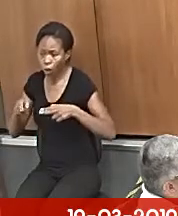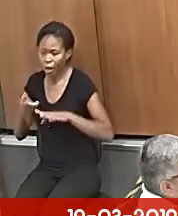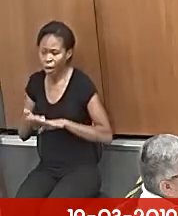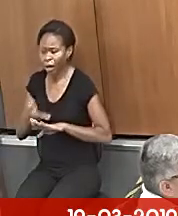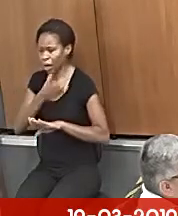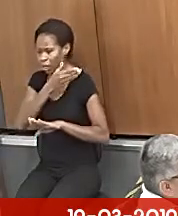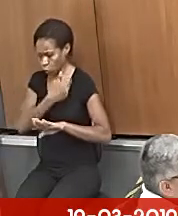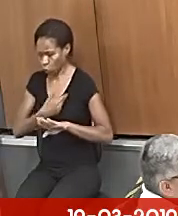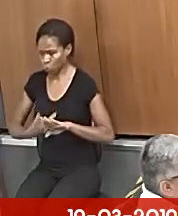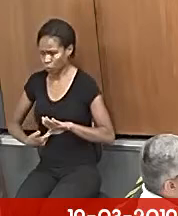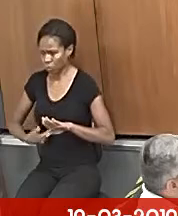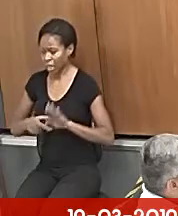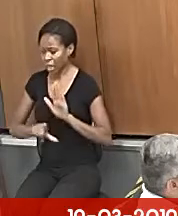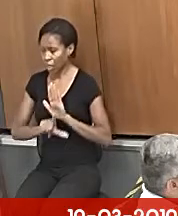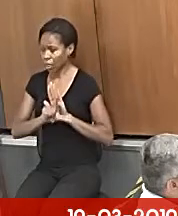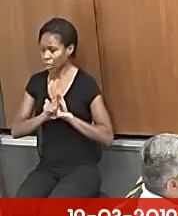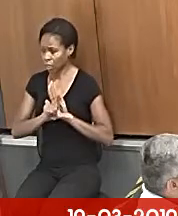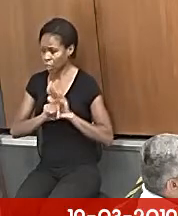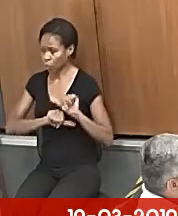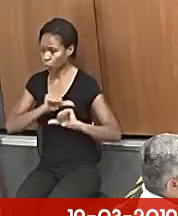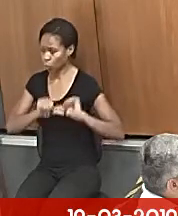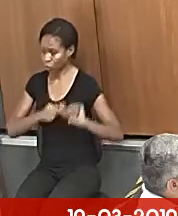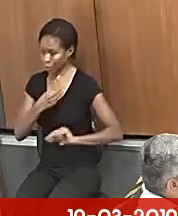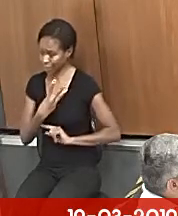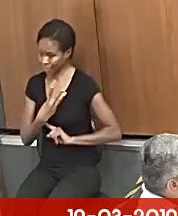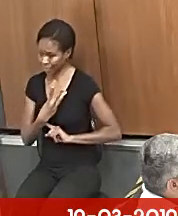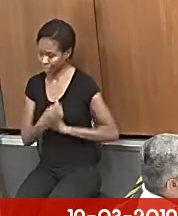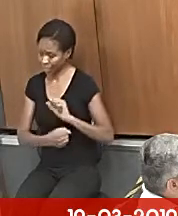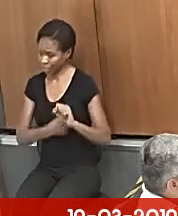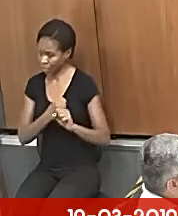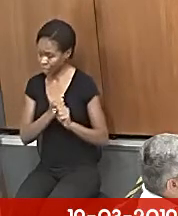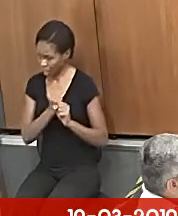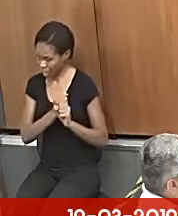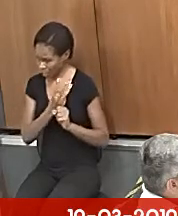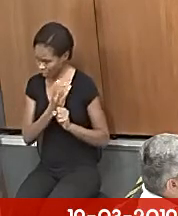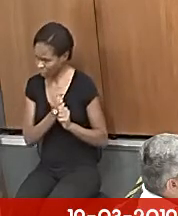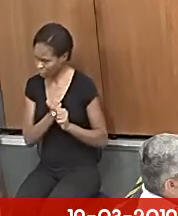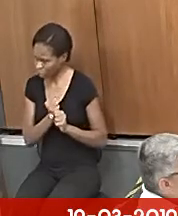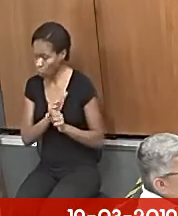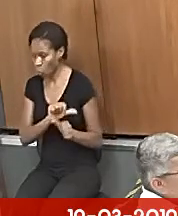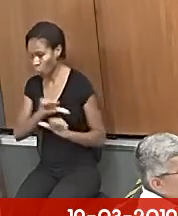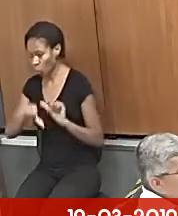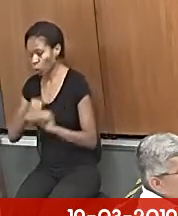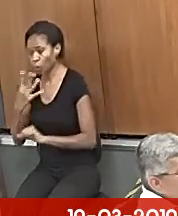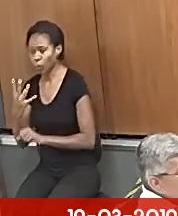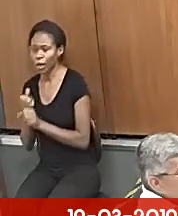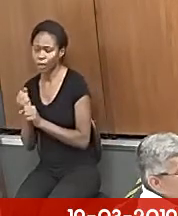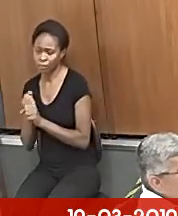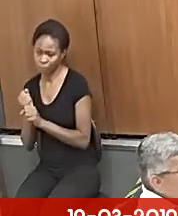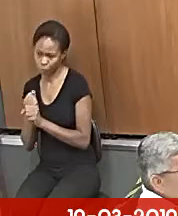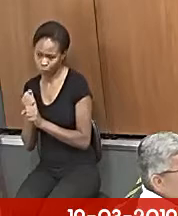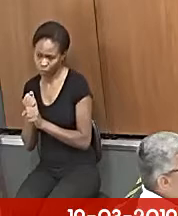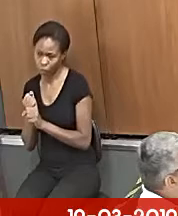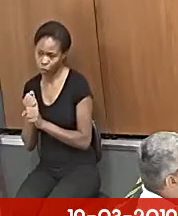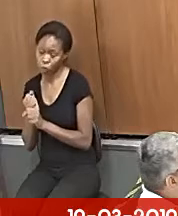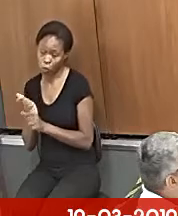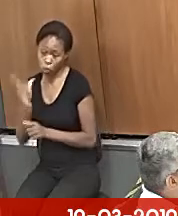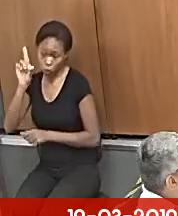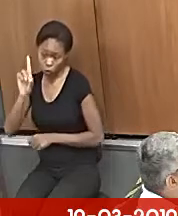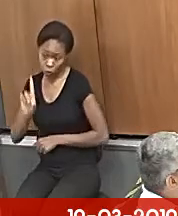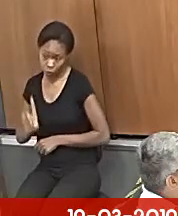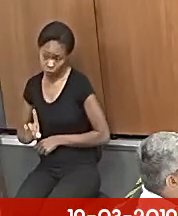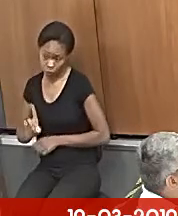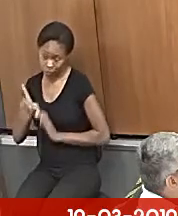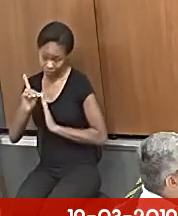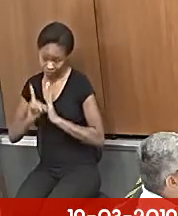né quatro anos o direito de adquirir um novo veículo eu queria deixar as pessoas que estão fora e eu mandei preparar